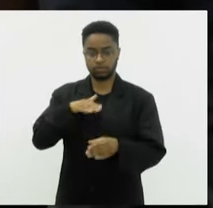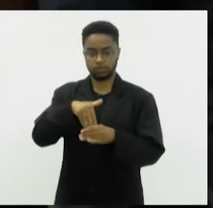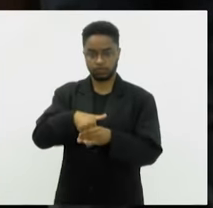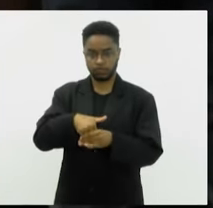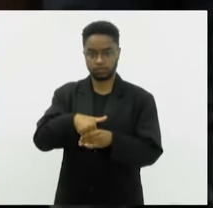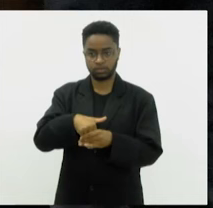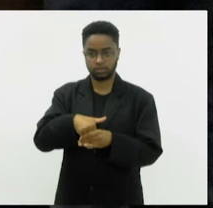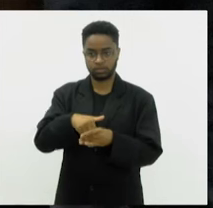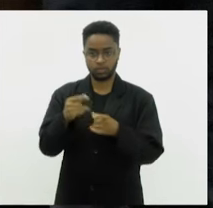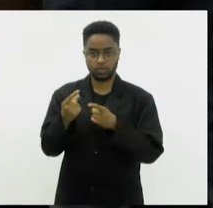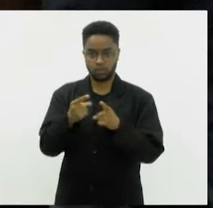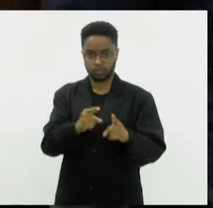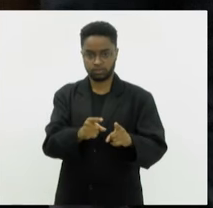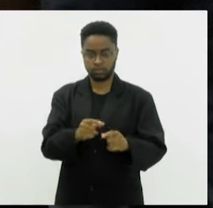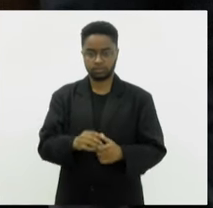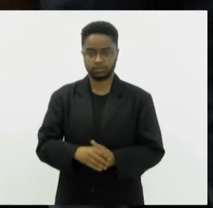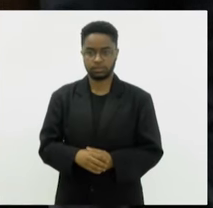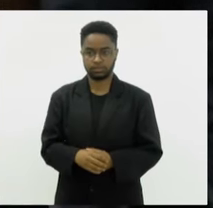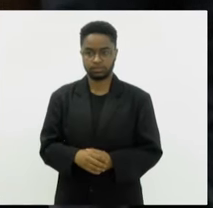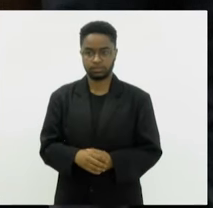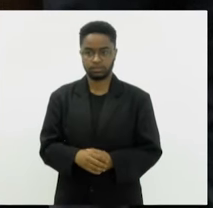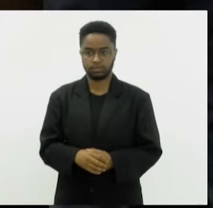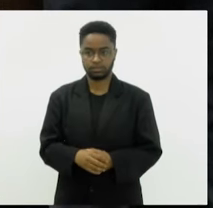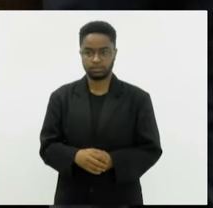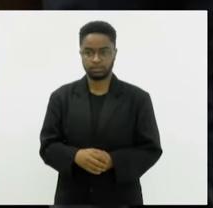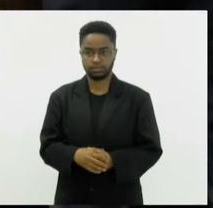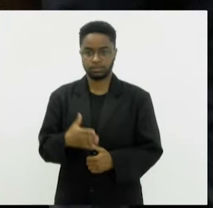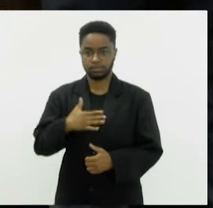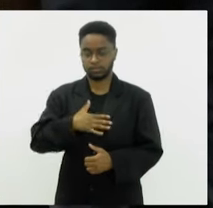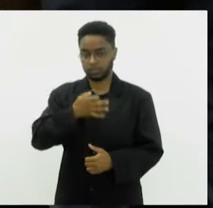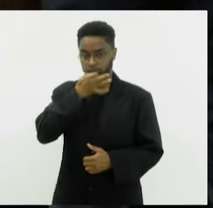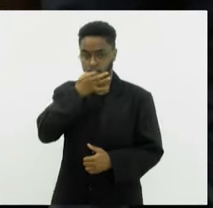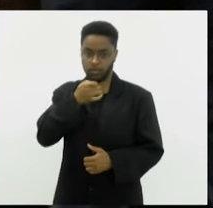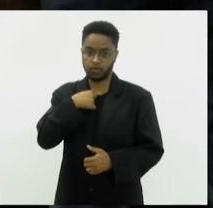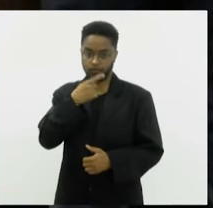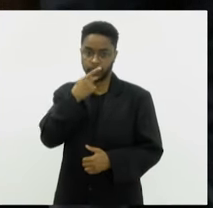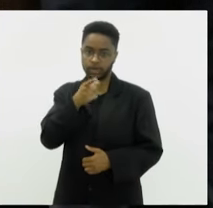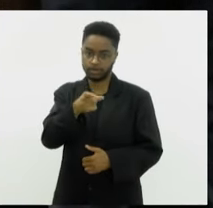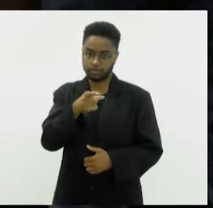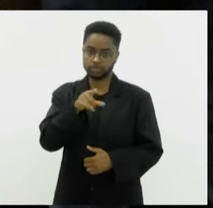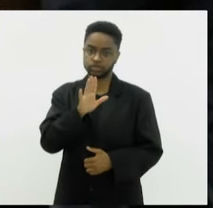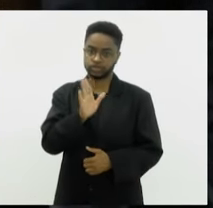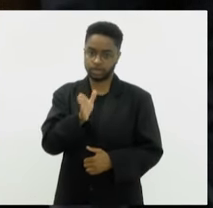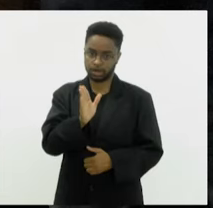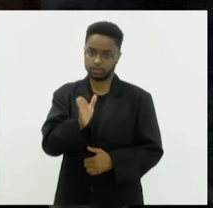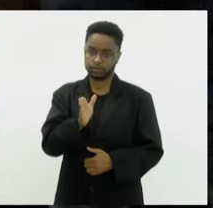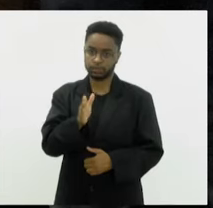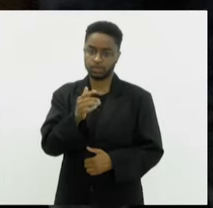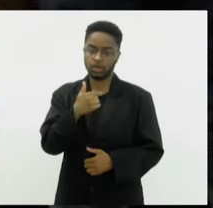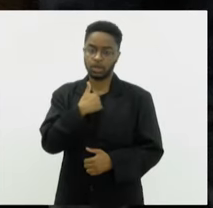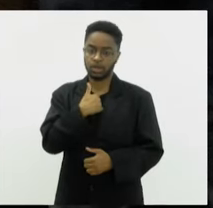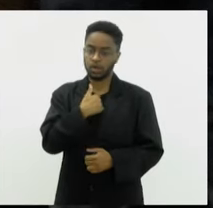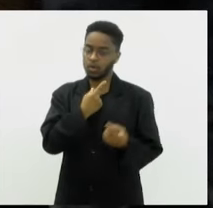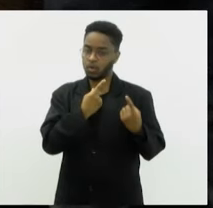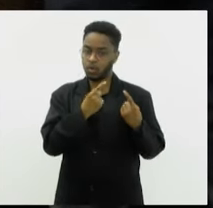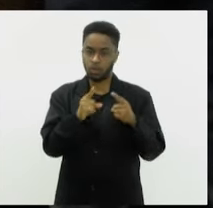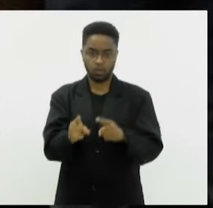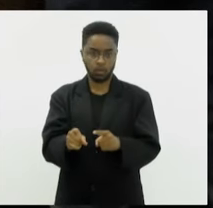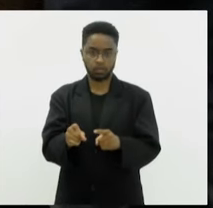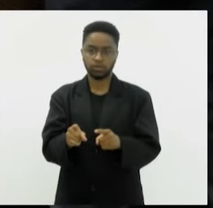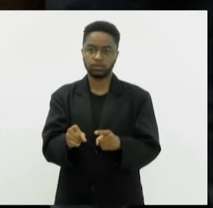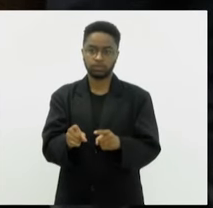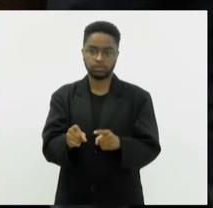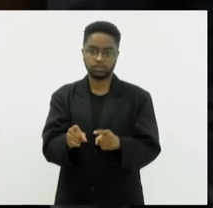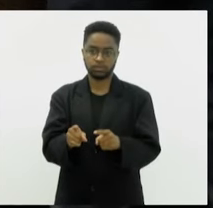voto contrário. Minha posição, eu já disse a Vossa Excelência, ser totalmente contrário